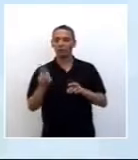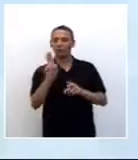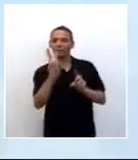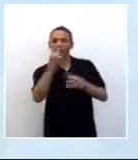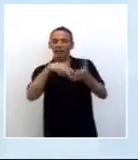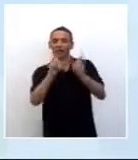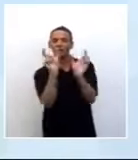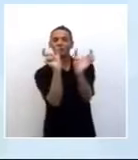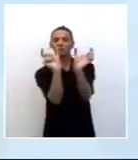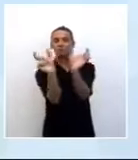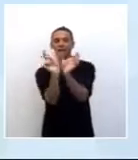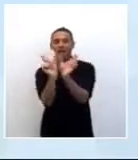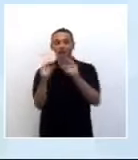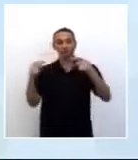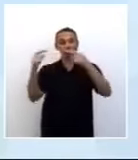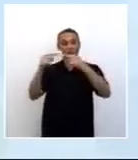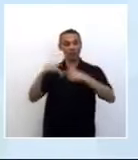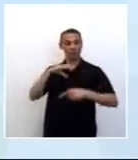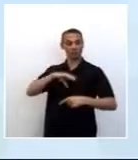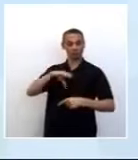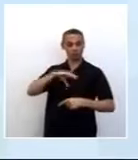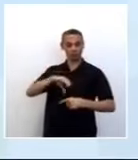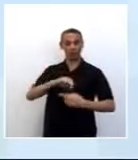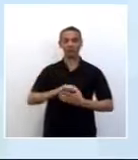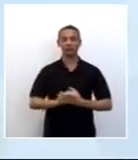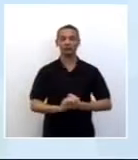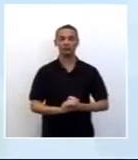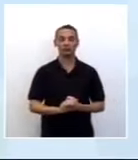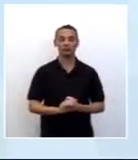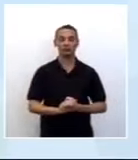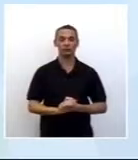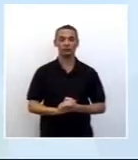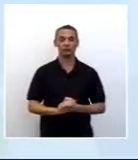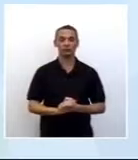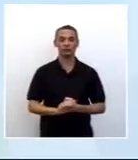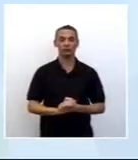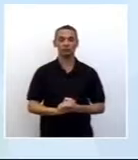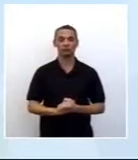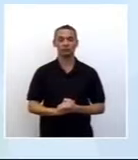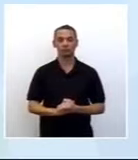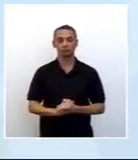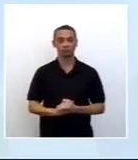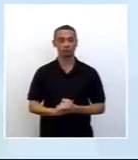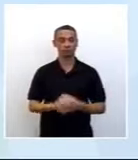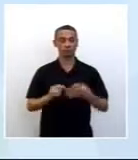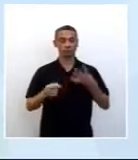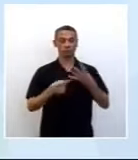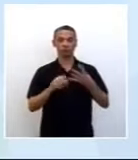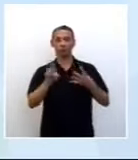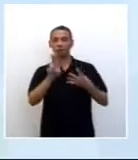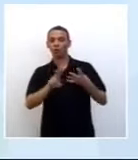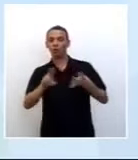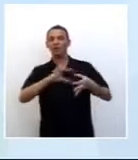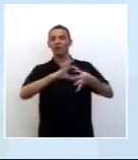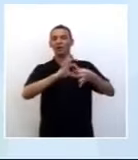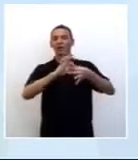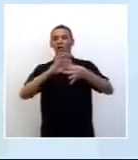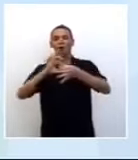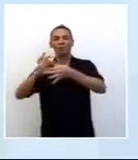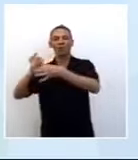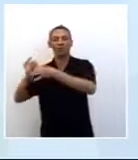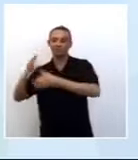palavras cognatas reza da contact e o SINDICOM tecto usando o contexto para poder